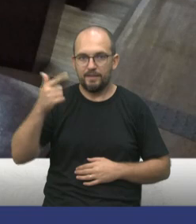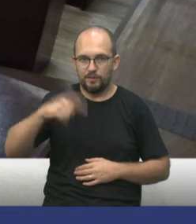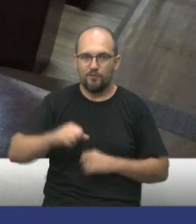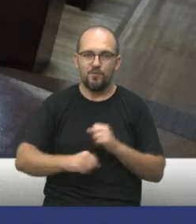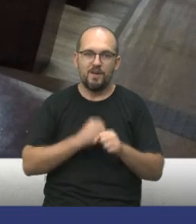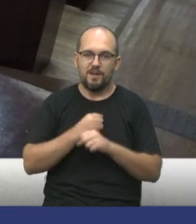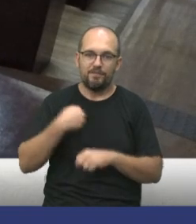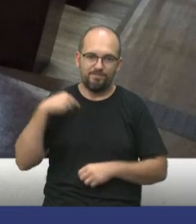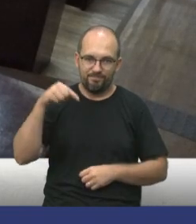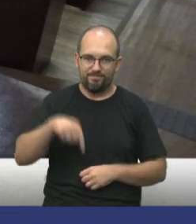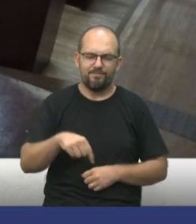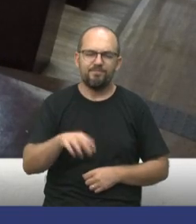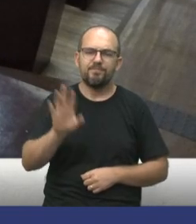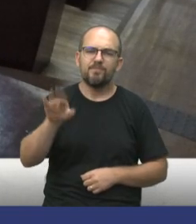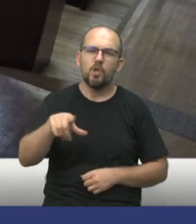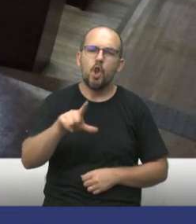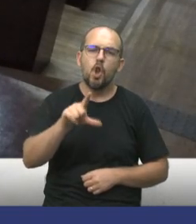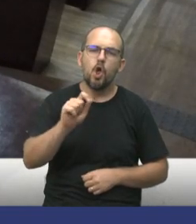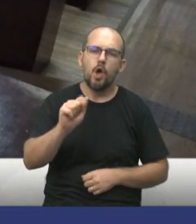é R$400 mil, não é?